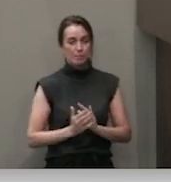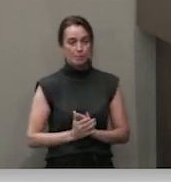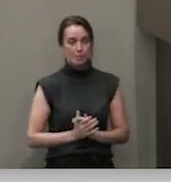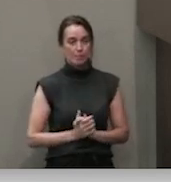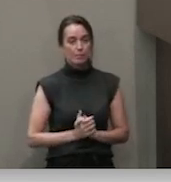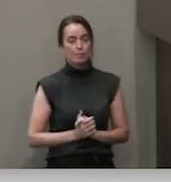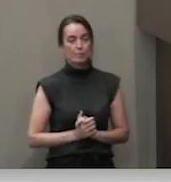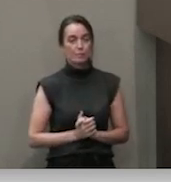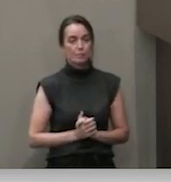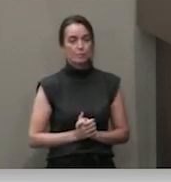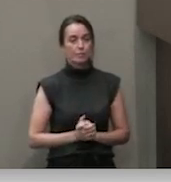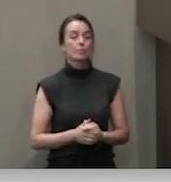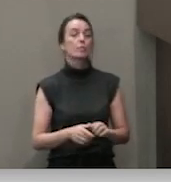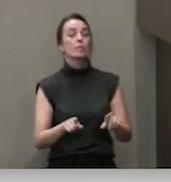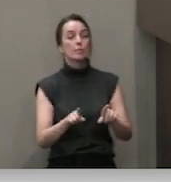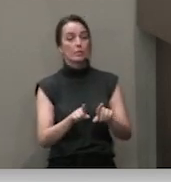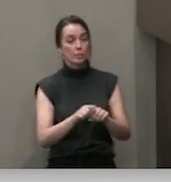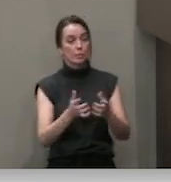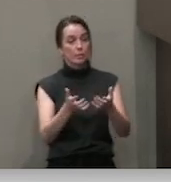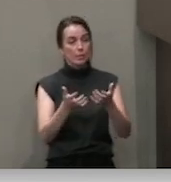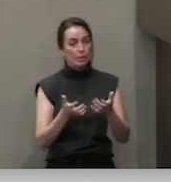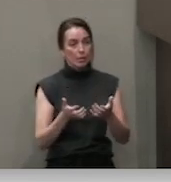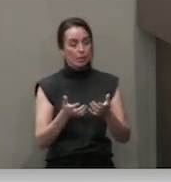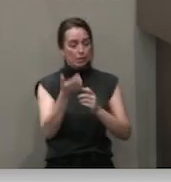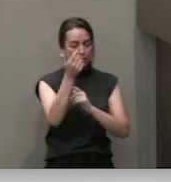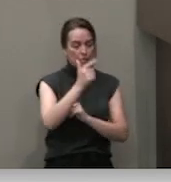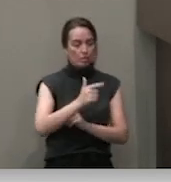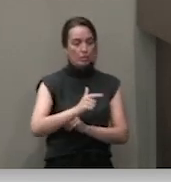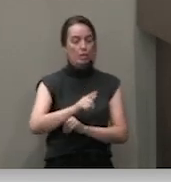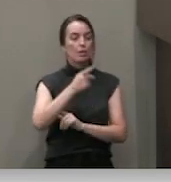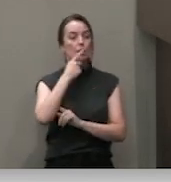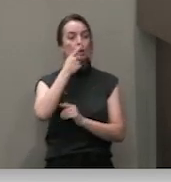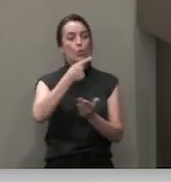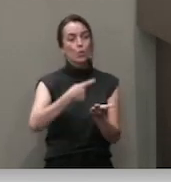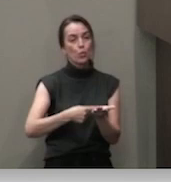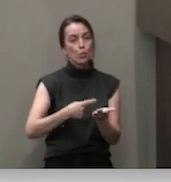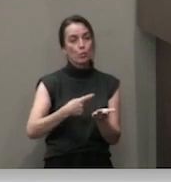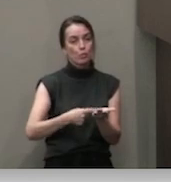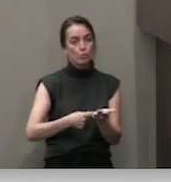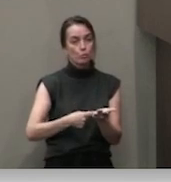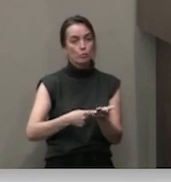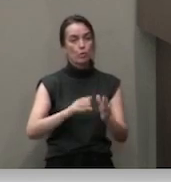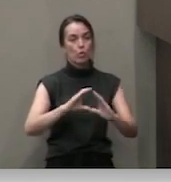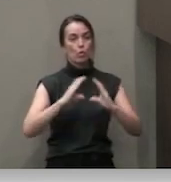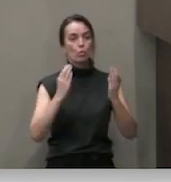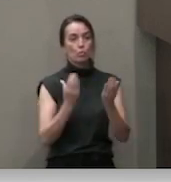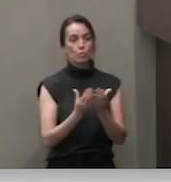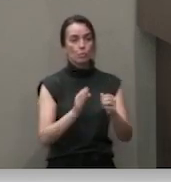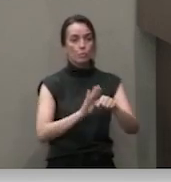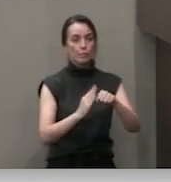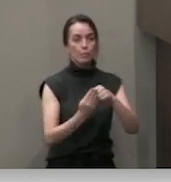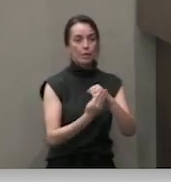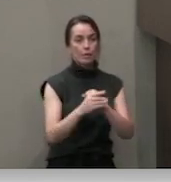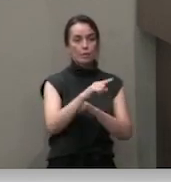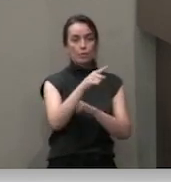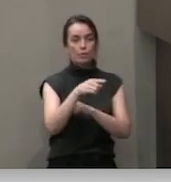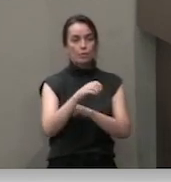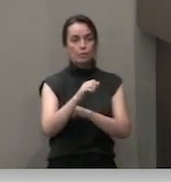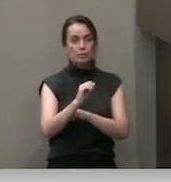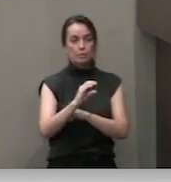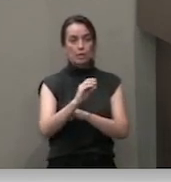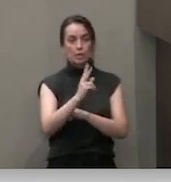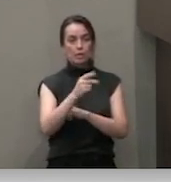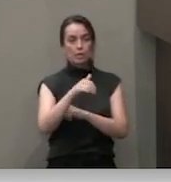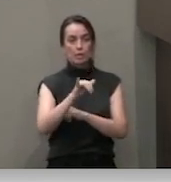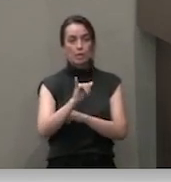também queremos reiterar aqui o nosso compromisso com a comunidade do zakia né vereador da onde nós